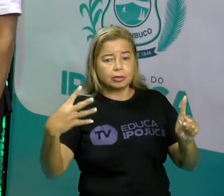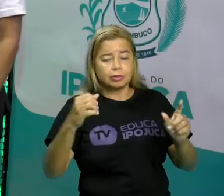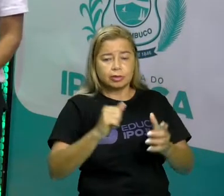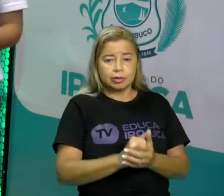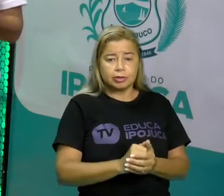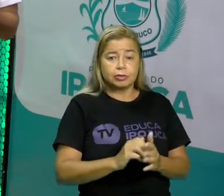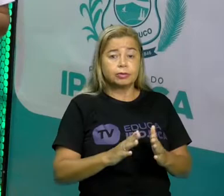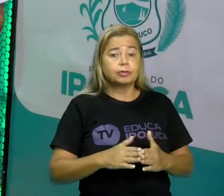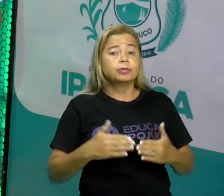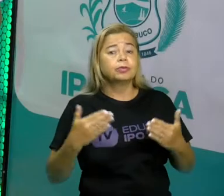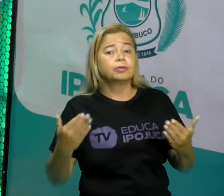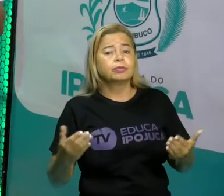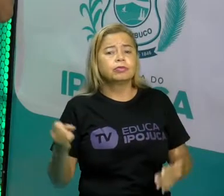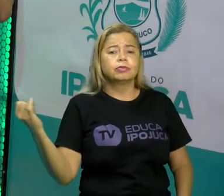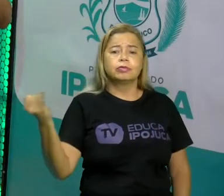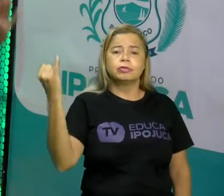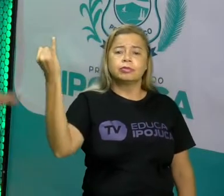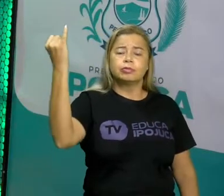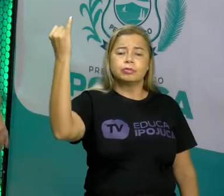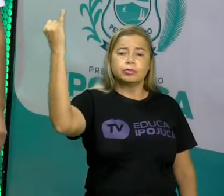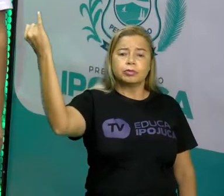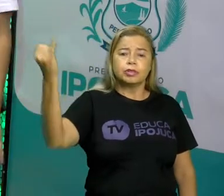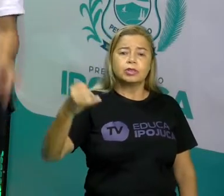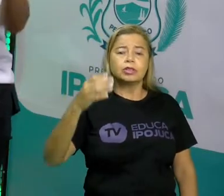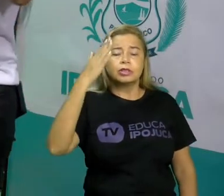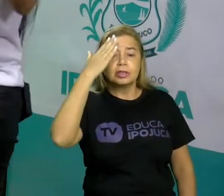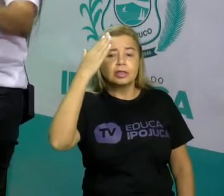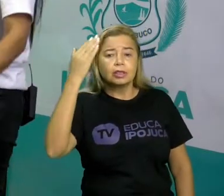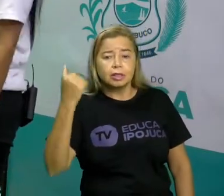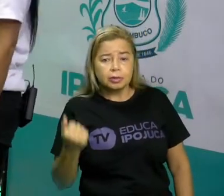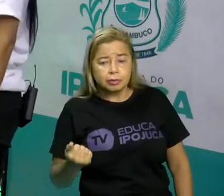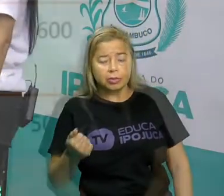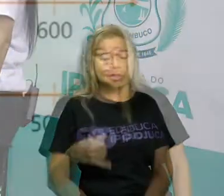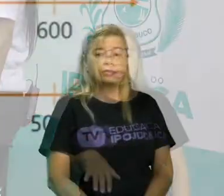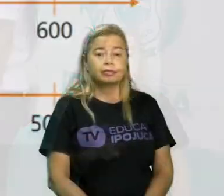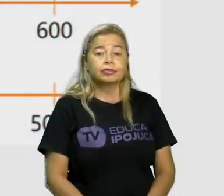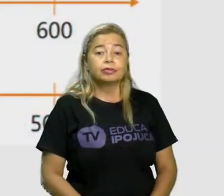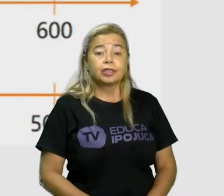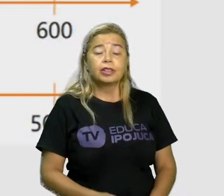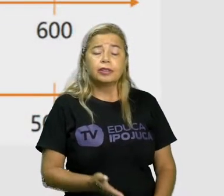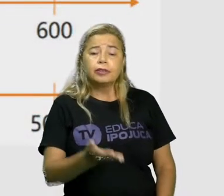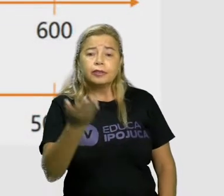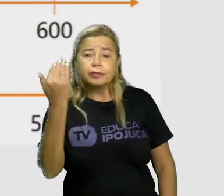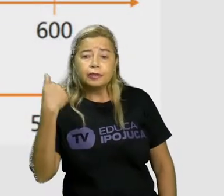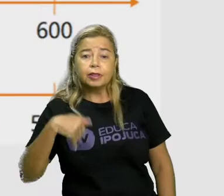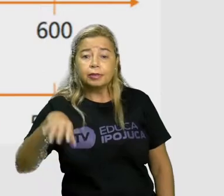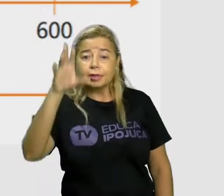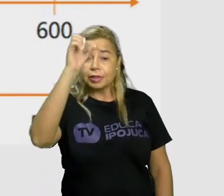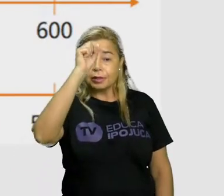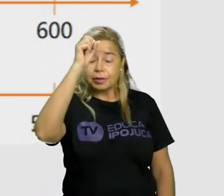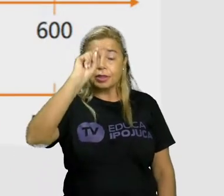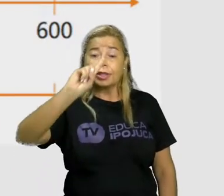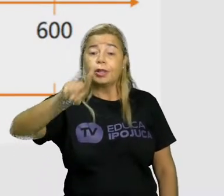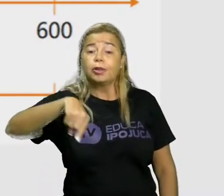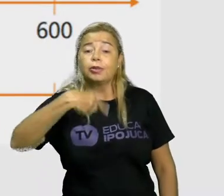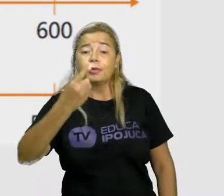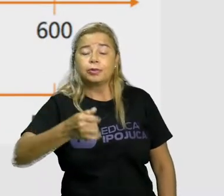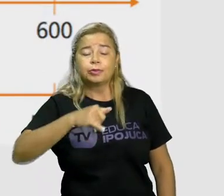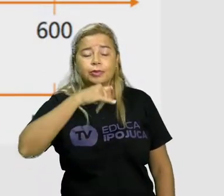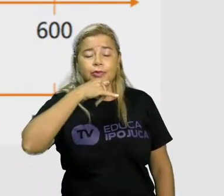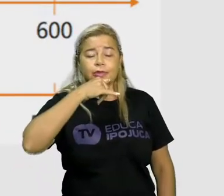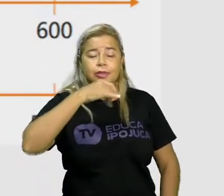exemplo aqui, nós usamos de 4 em 4. Vamos para mais um exemplo? Vamos ver mais exemplos de reta